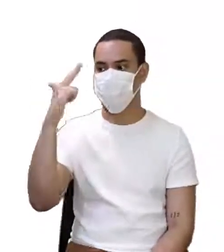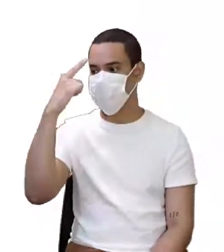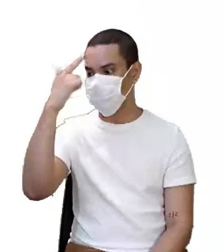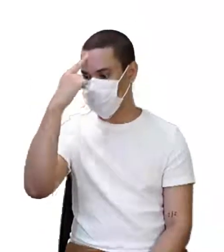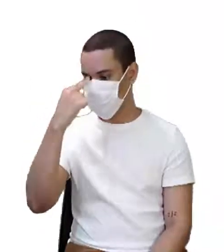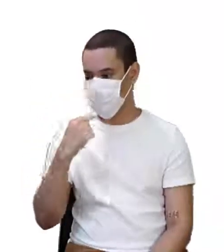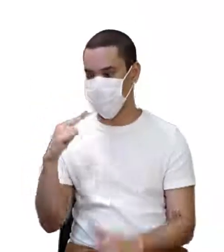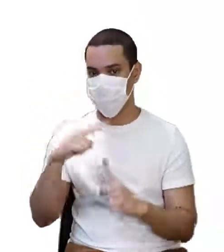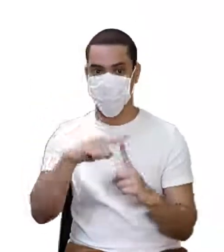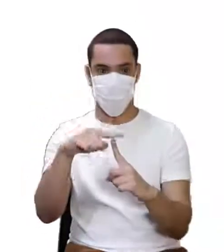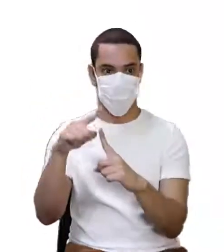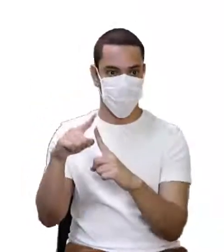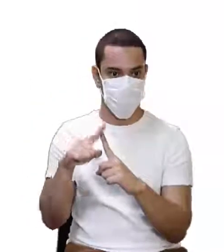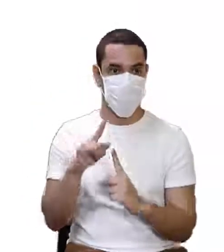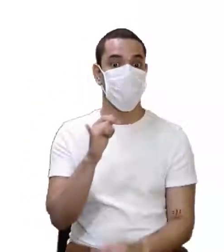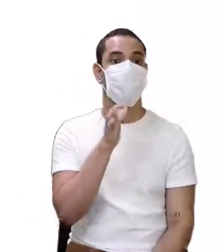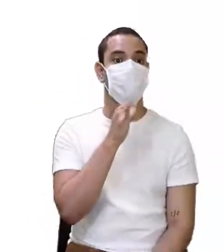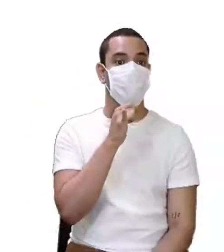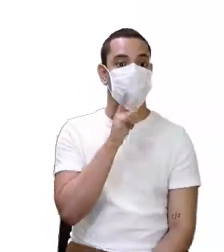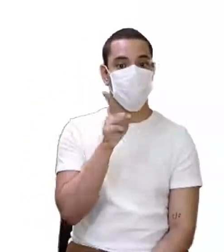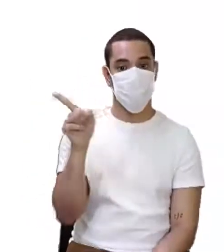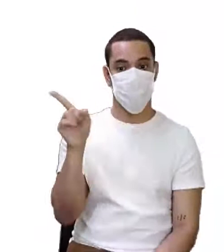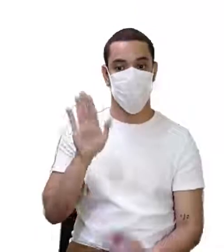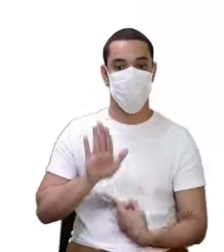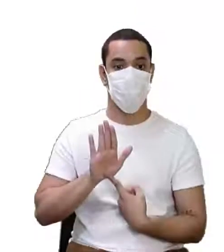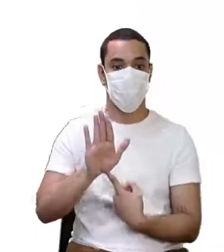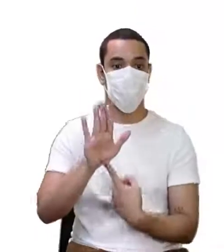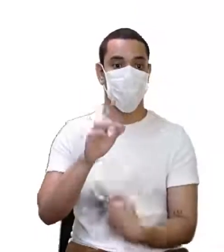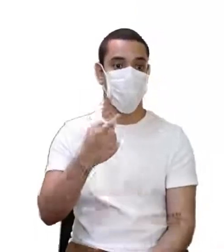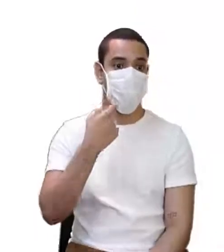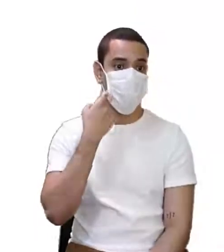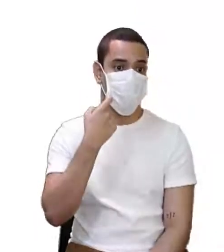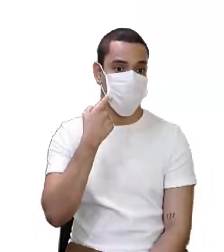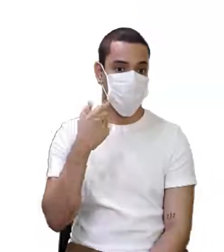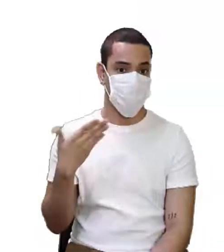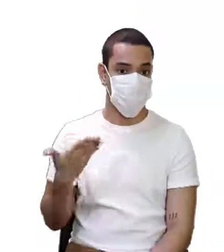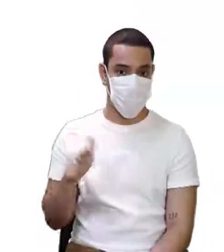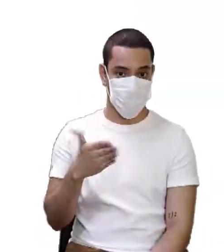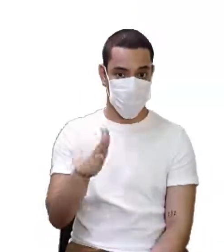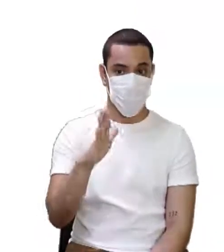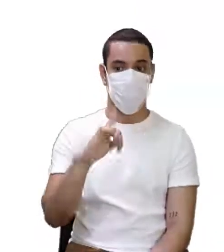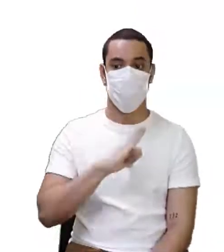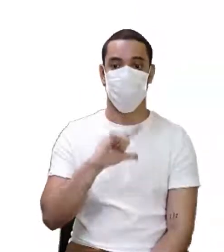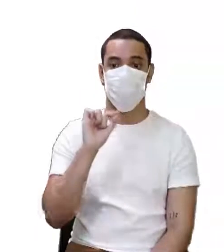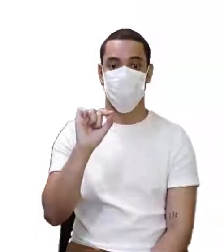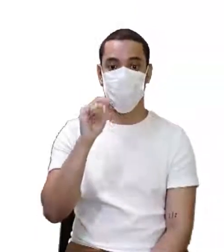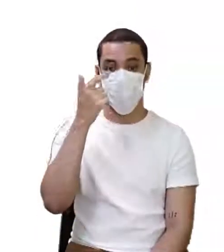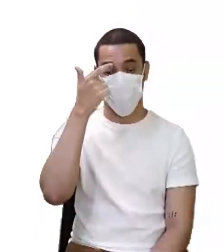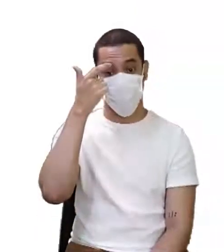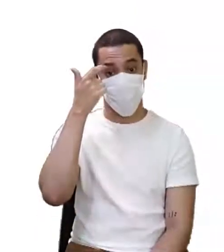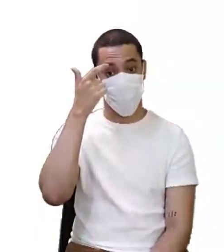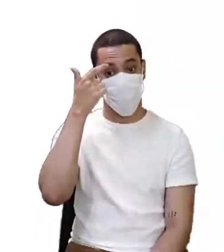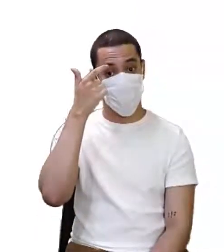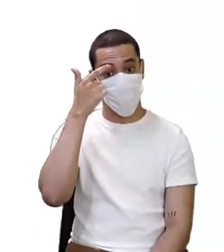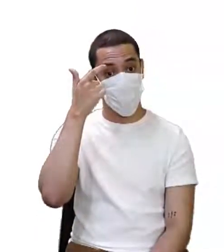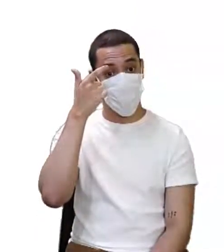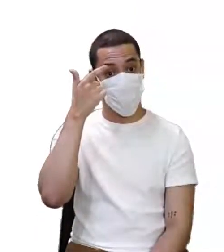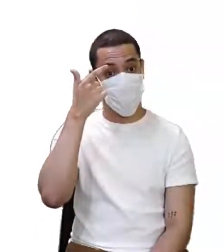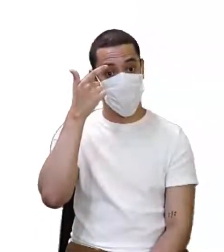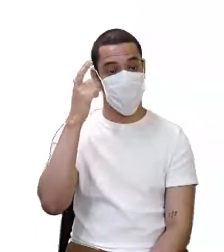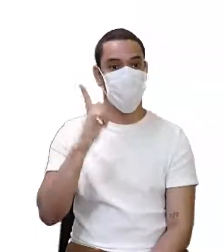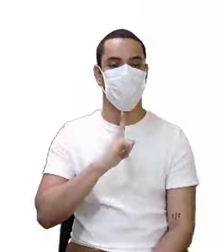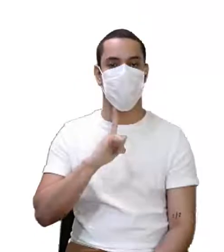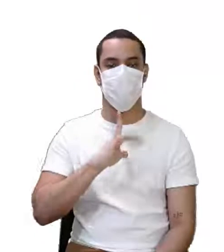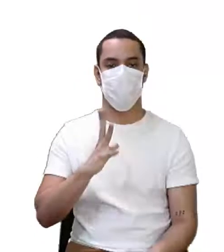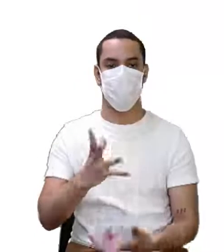espécies. No caso aqui, a gente está mostrando os peixinhos, tá? A gente sabe que os peixes, eles têm fecundação